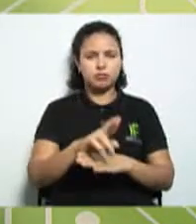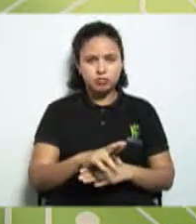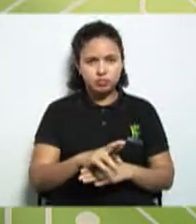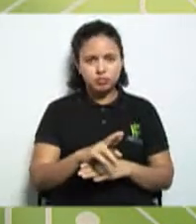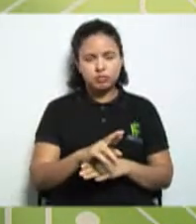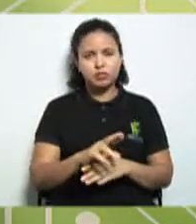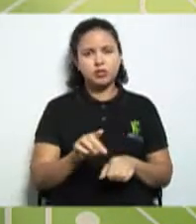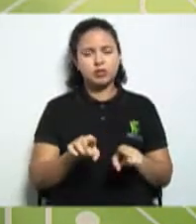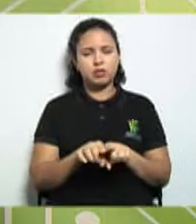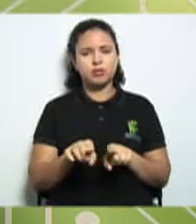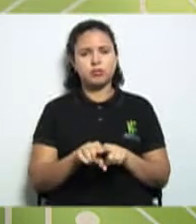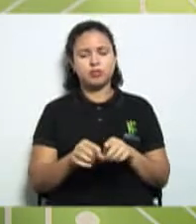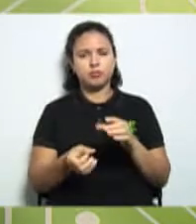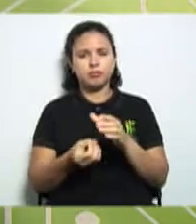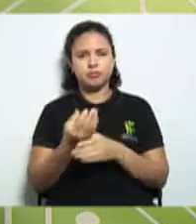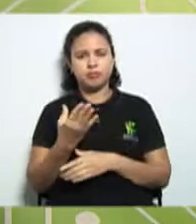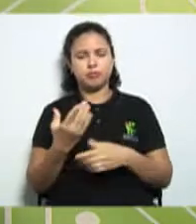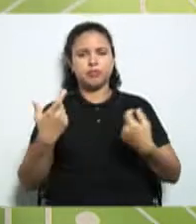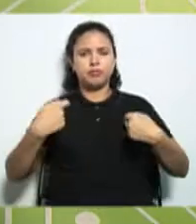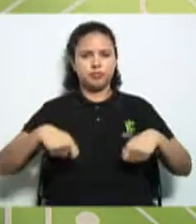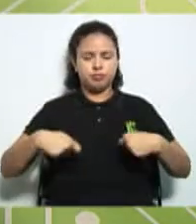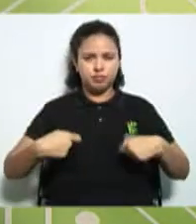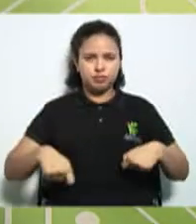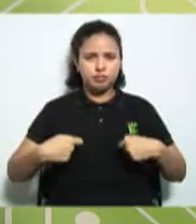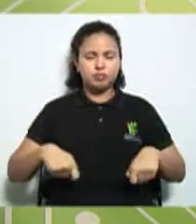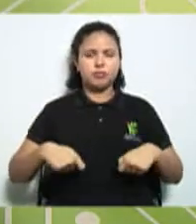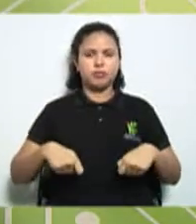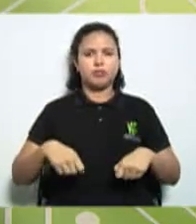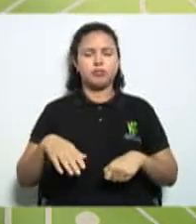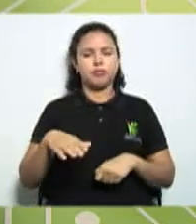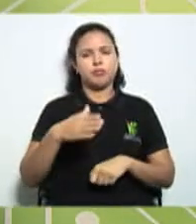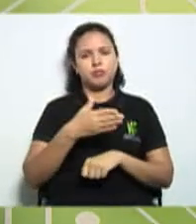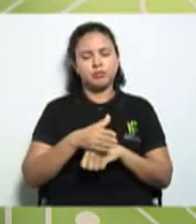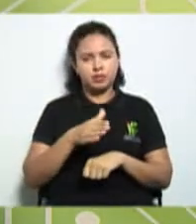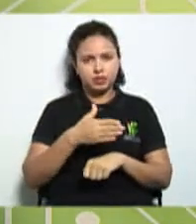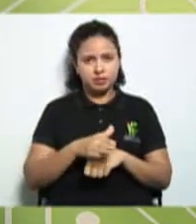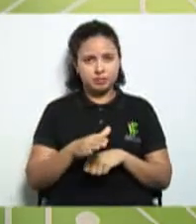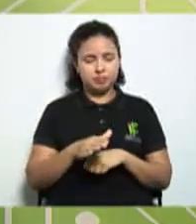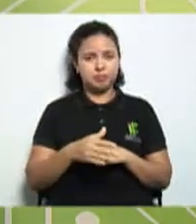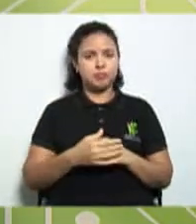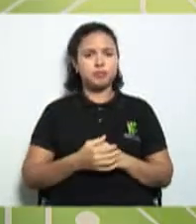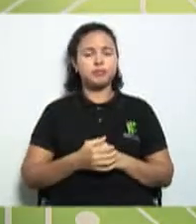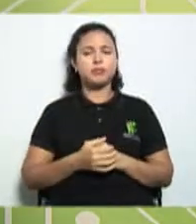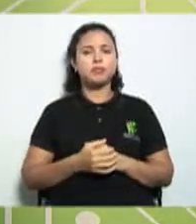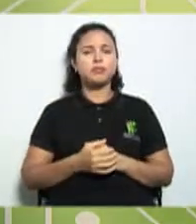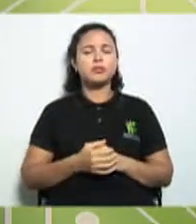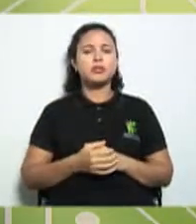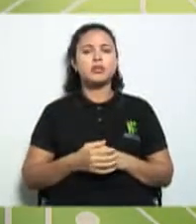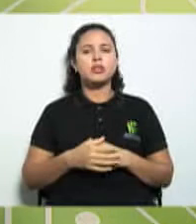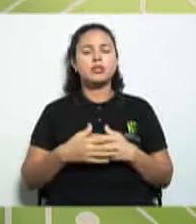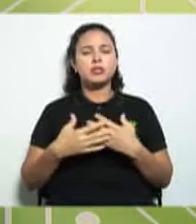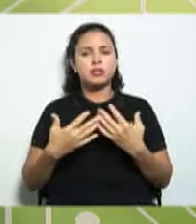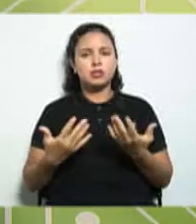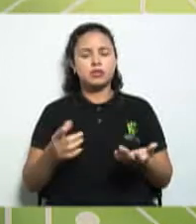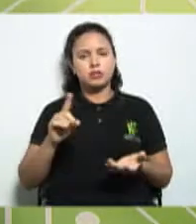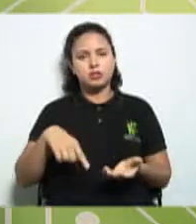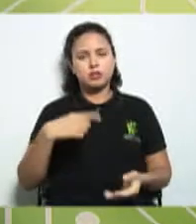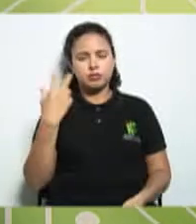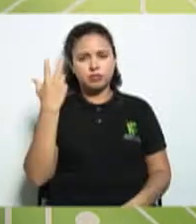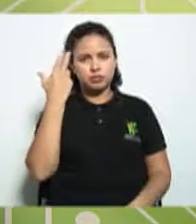e ela também surge de uma necessidade prática. Então, veja só, uma coisa que é muito